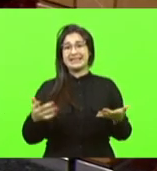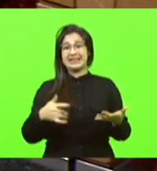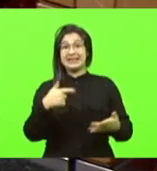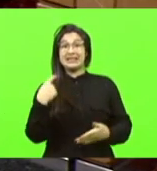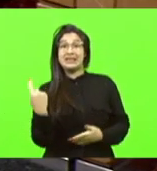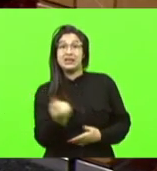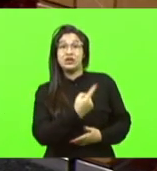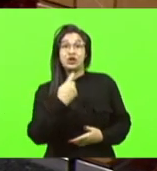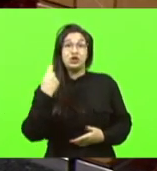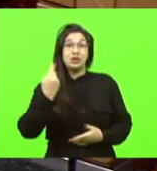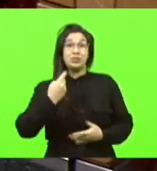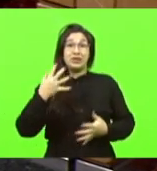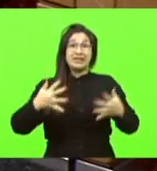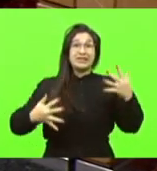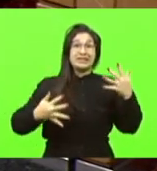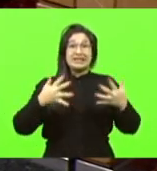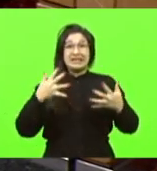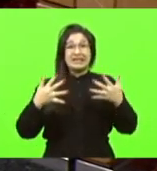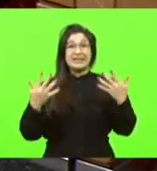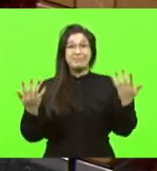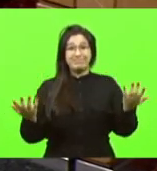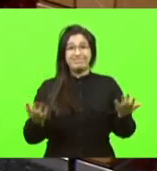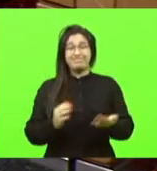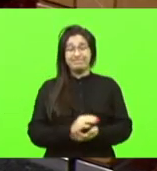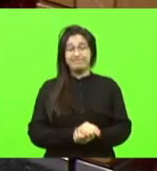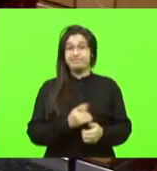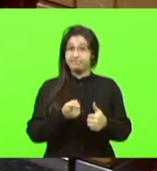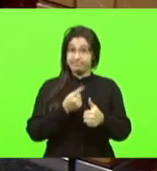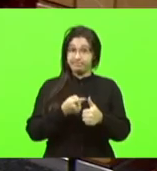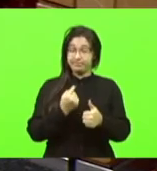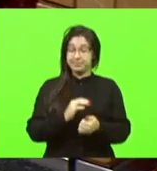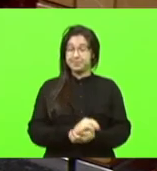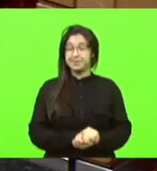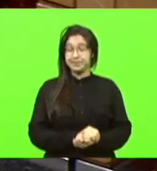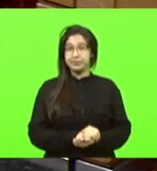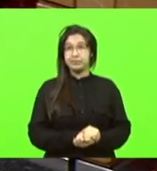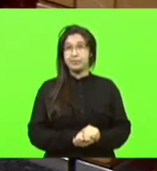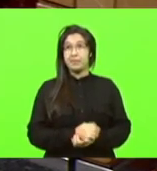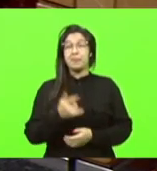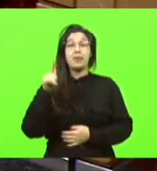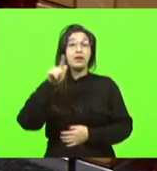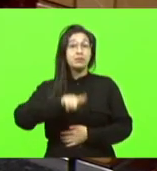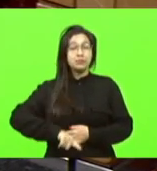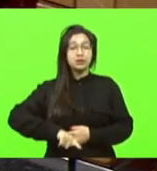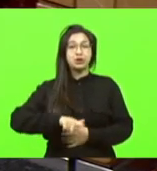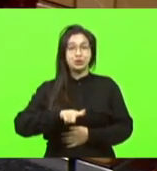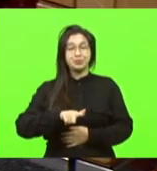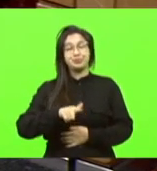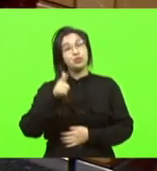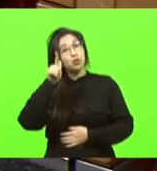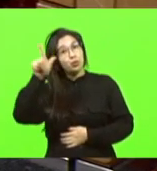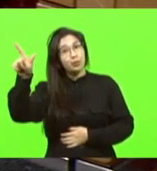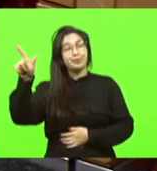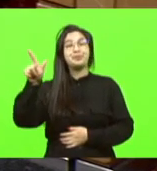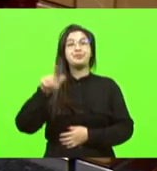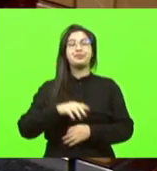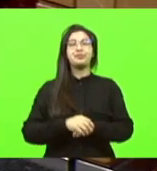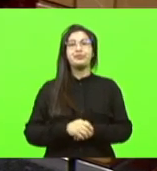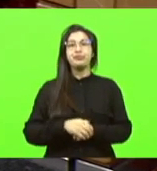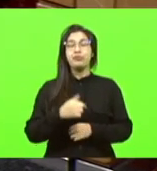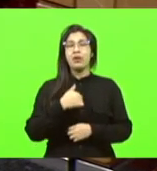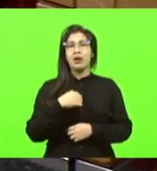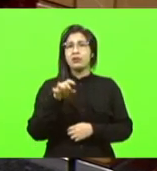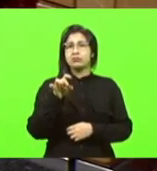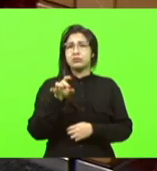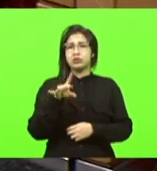ver essa é essa é uma primeira ponderação que eu quero fazer aqui eu quero dizer também que eu eu eu apenas